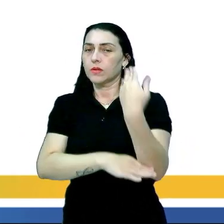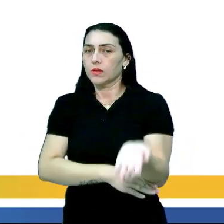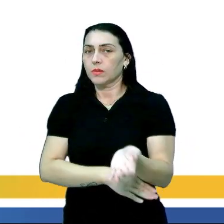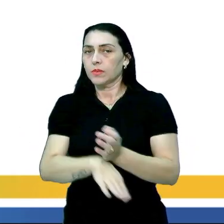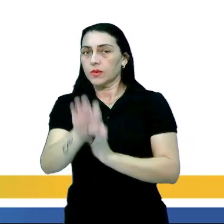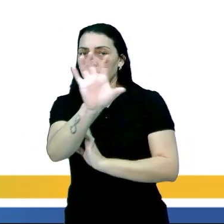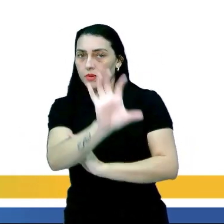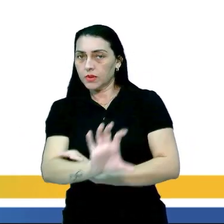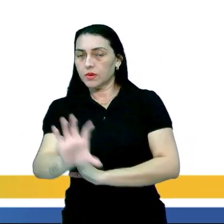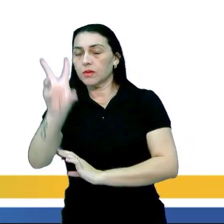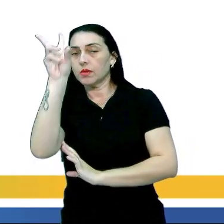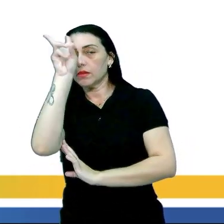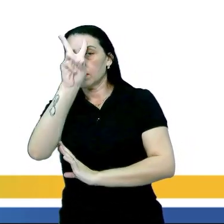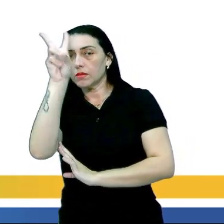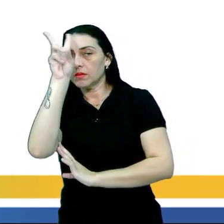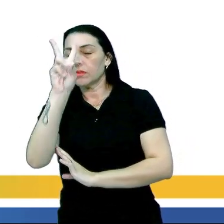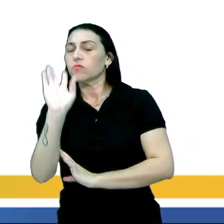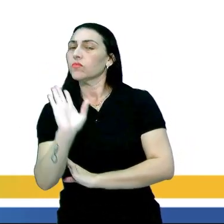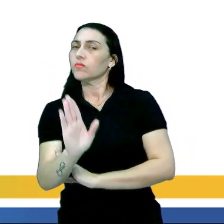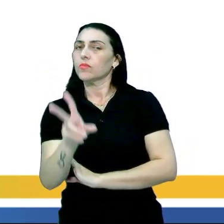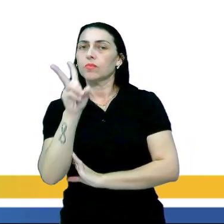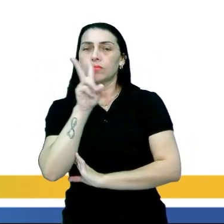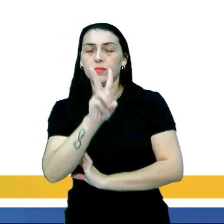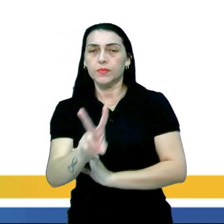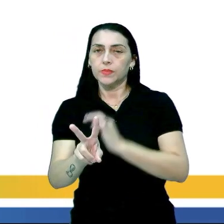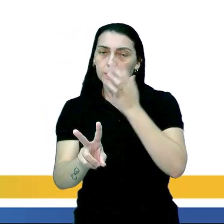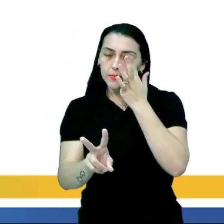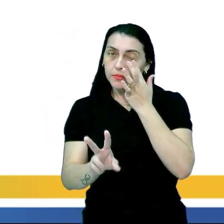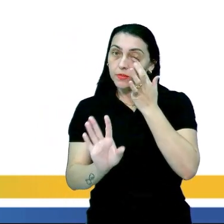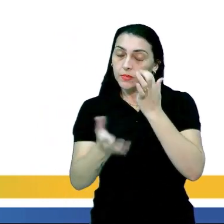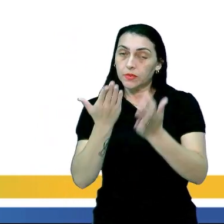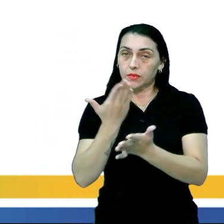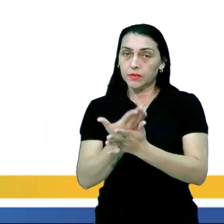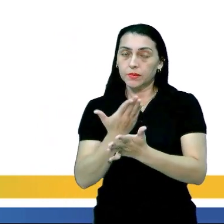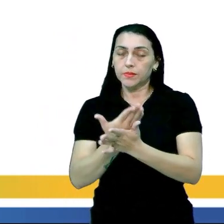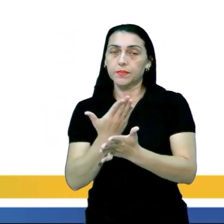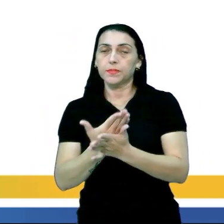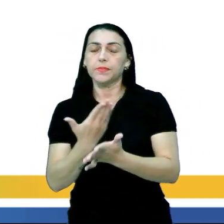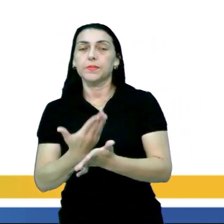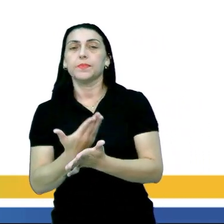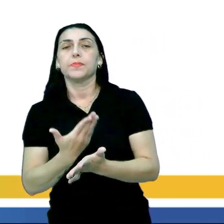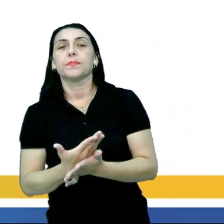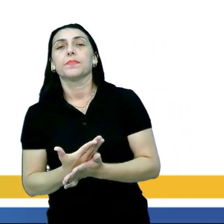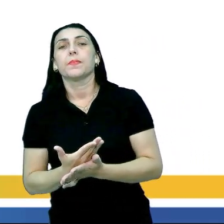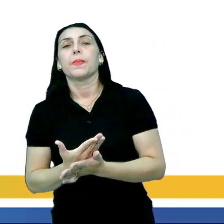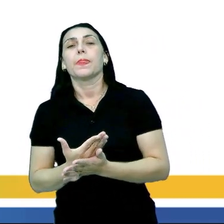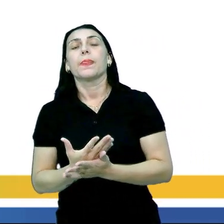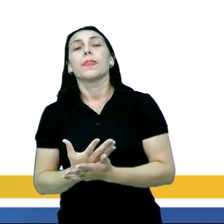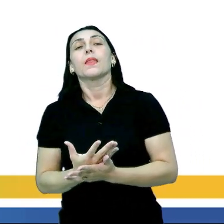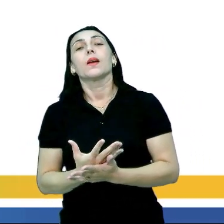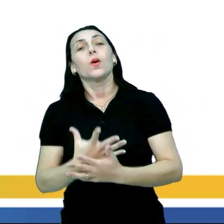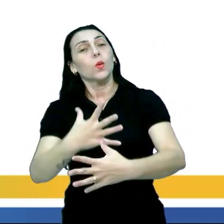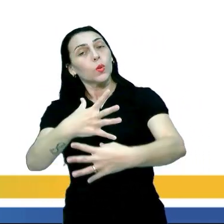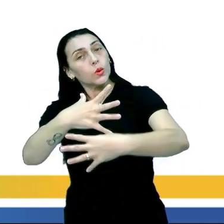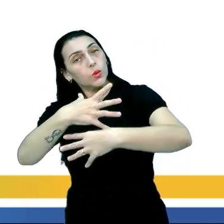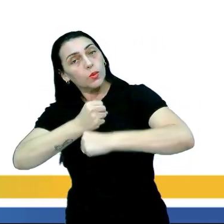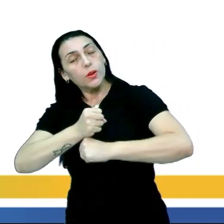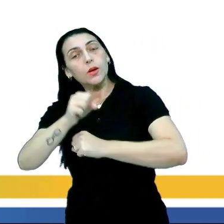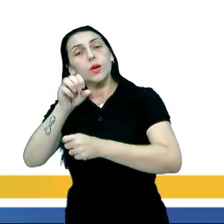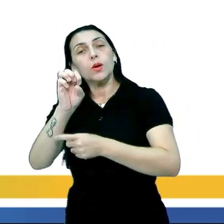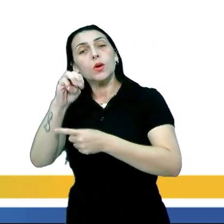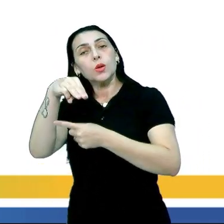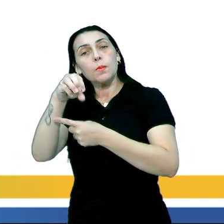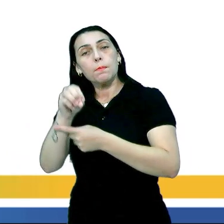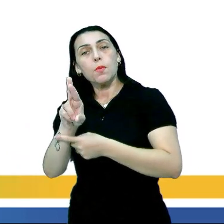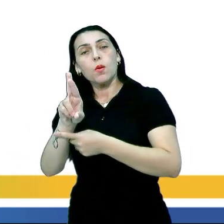região. Só lembrando que nós já vimos um pouco, já estudamos aí um pouco sobre os domínios morfoclimáticos e também sobre